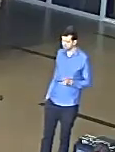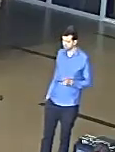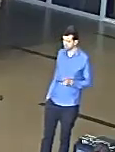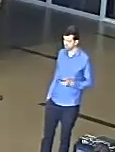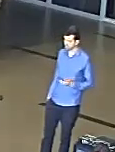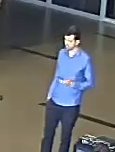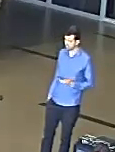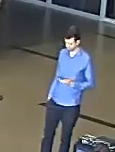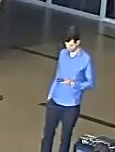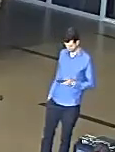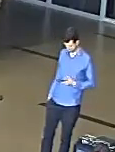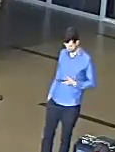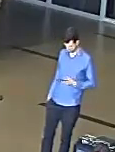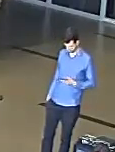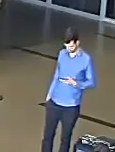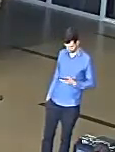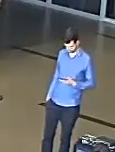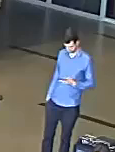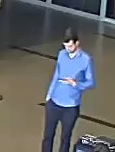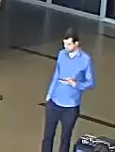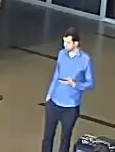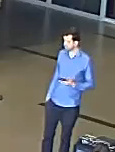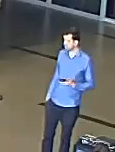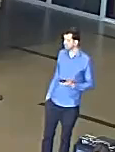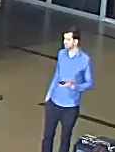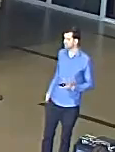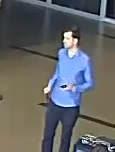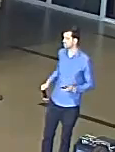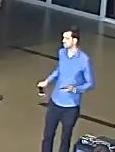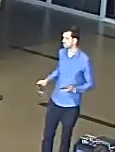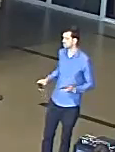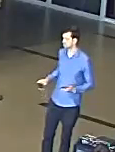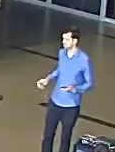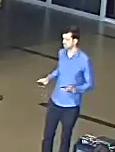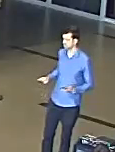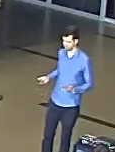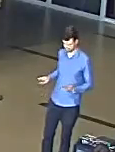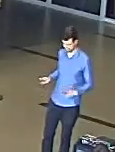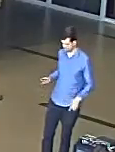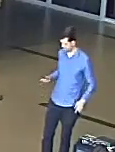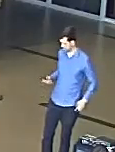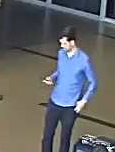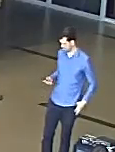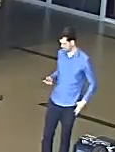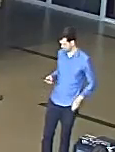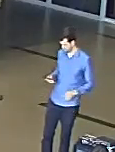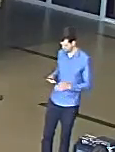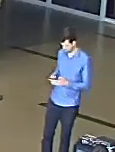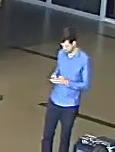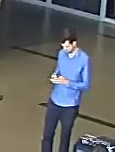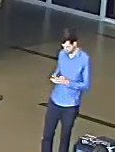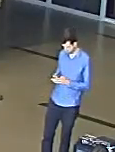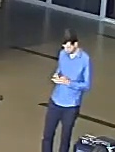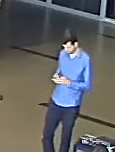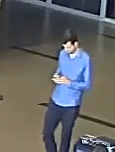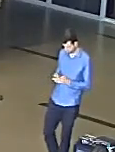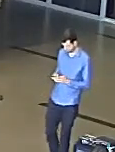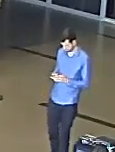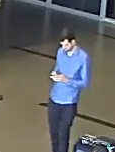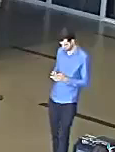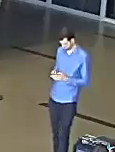foi vereador por por vários mandatos em Belo Horizonte ele sabe do avanço que nós tivemos em em Belo Horizonte mas nós precisamos ainda